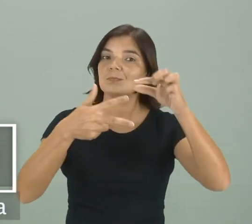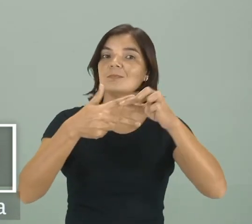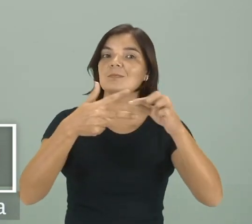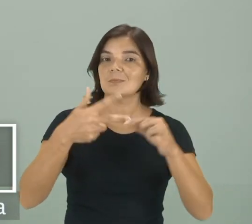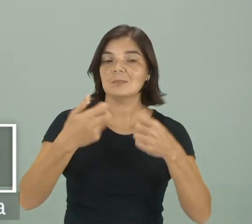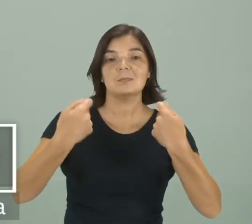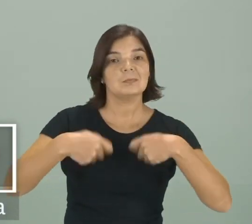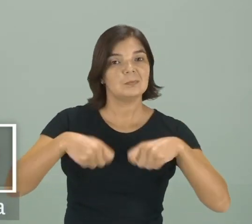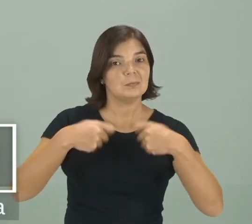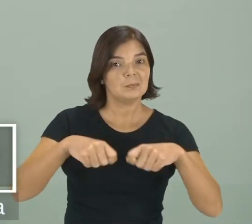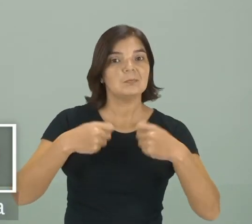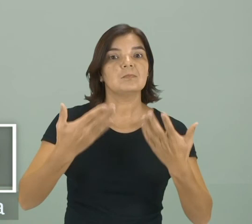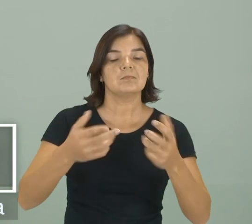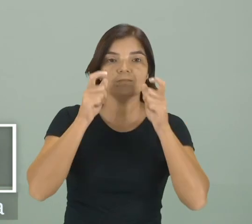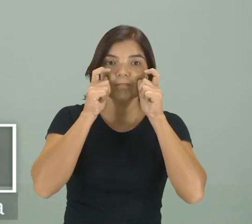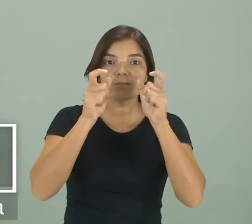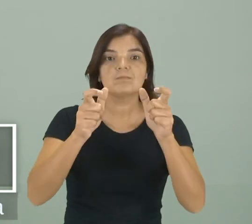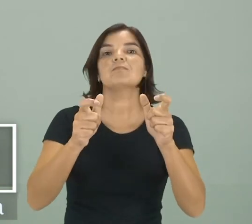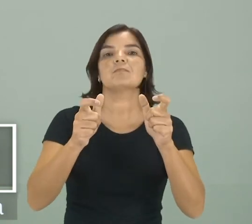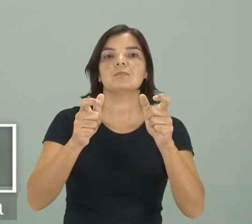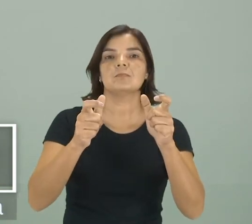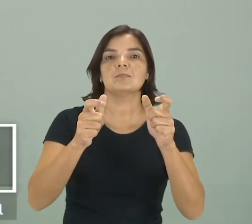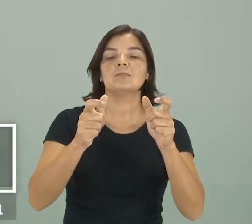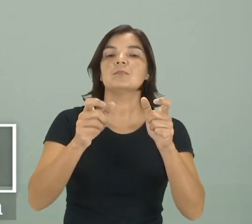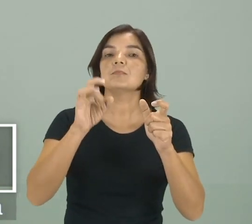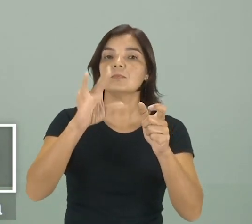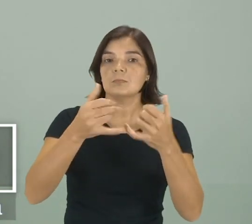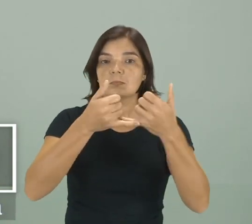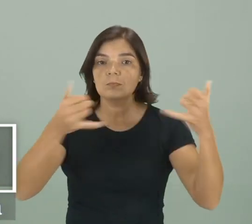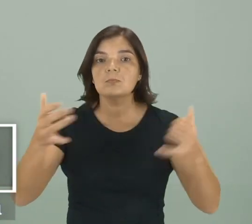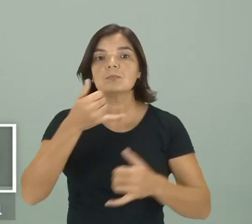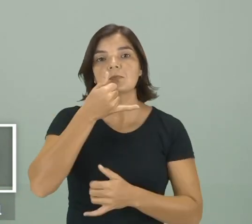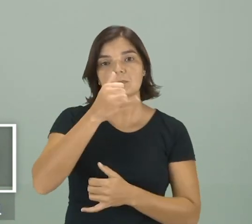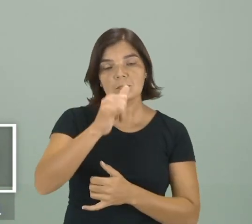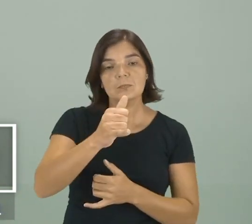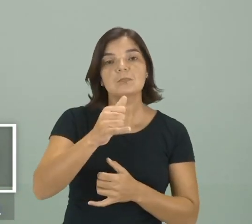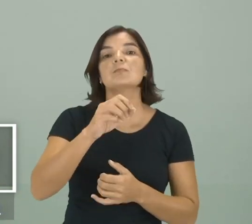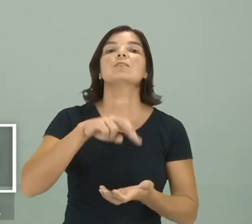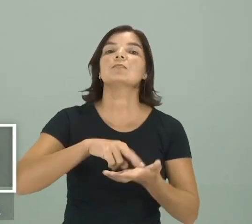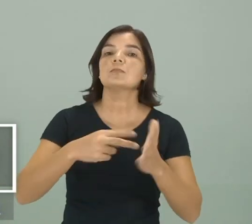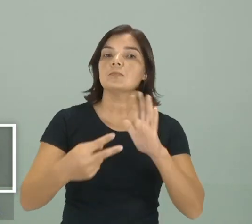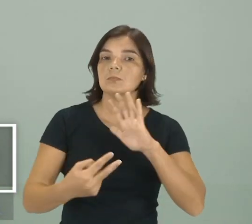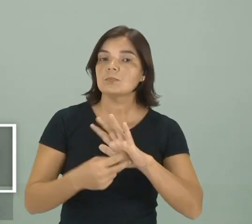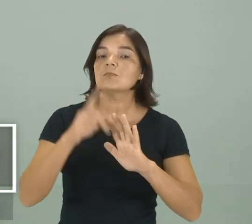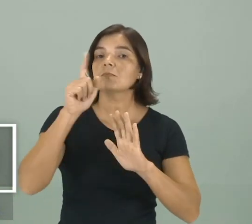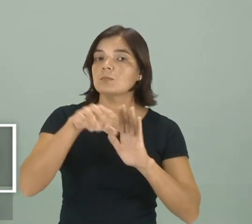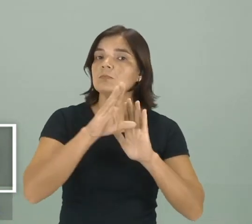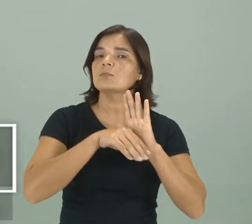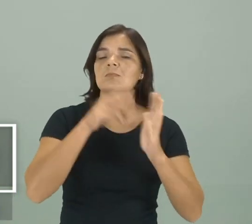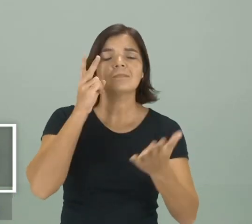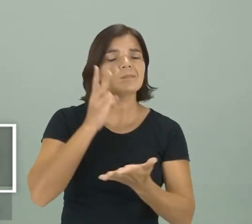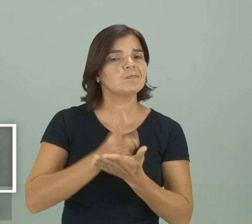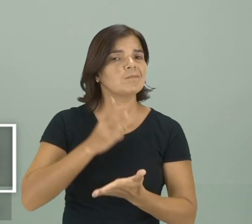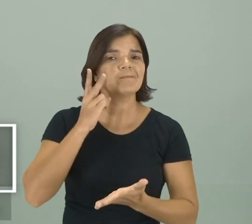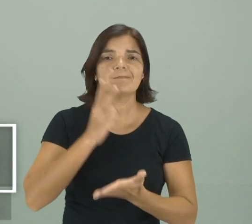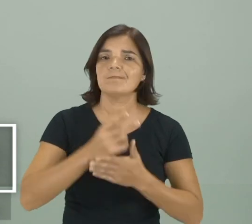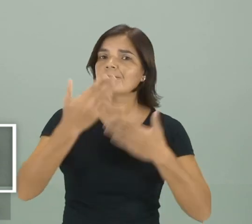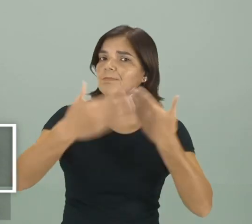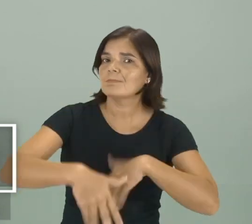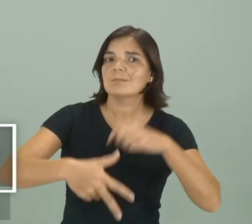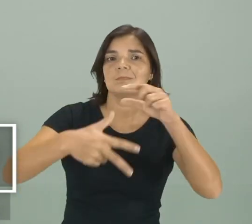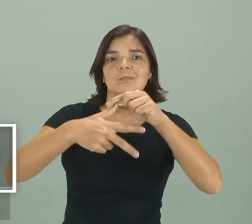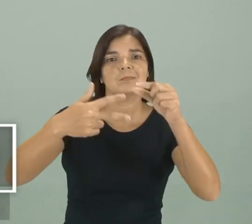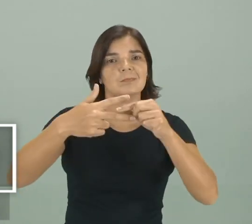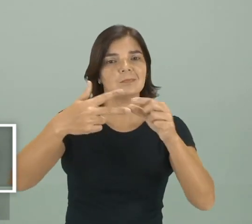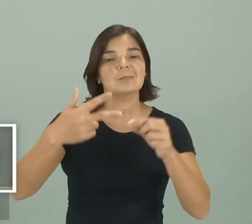gente precisa dar bem atenção. Esse assunto de eletrodinâmica, corrente elétrica, é um conteúdo que sempre está presente, que a